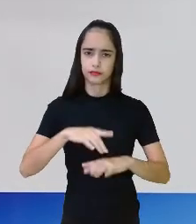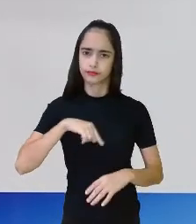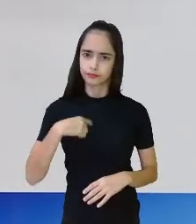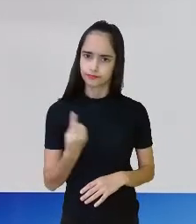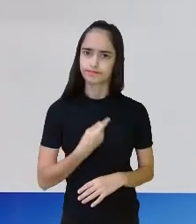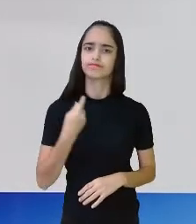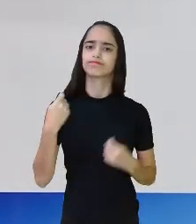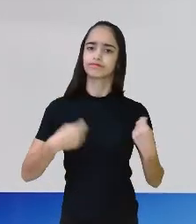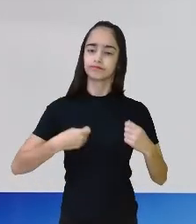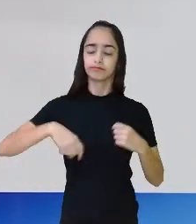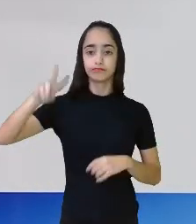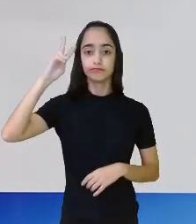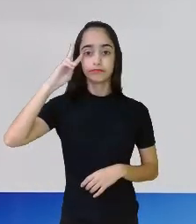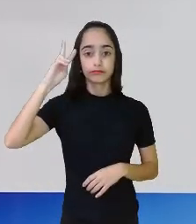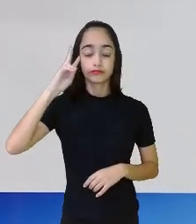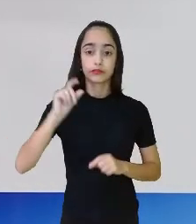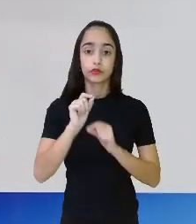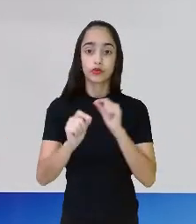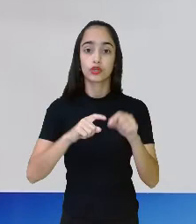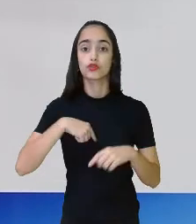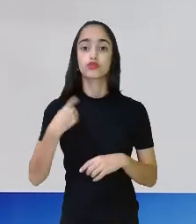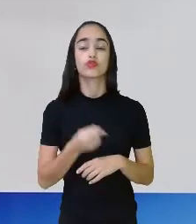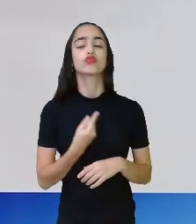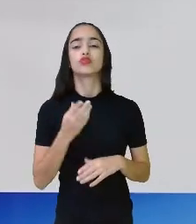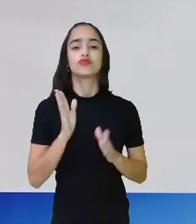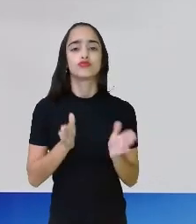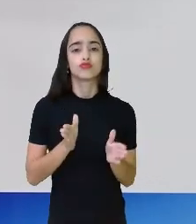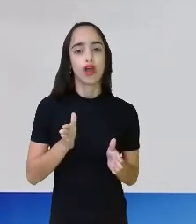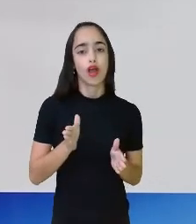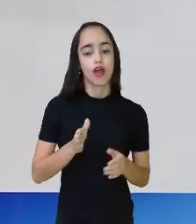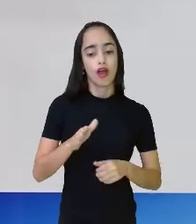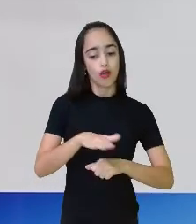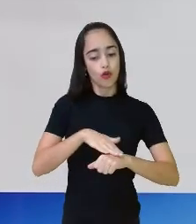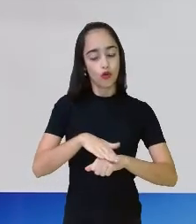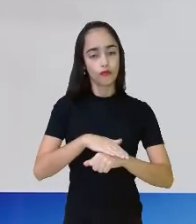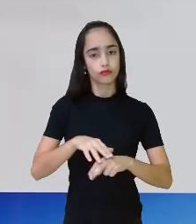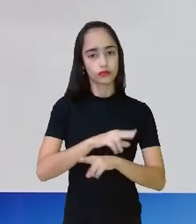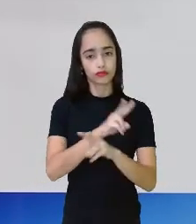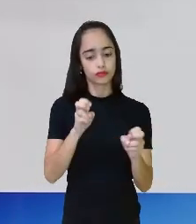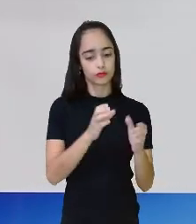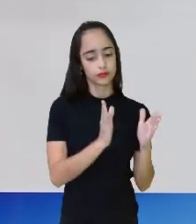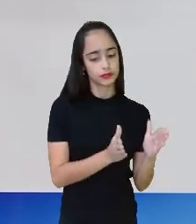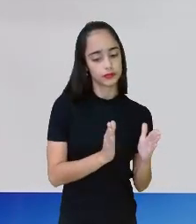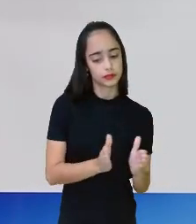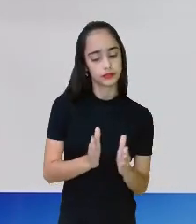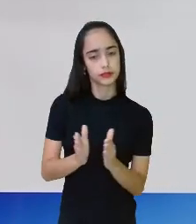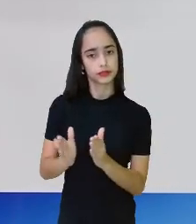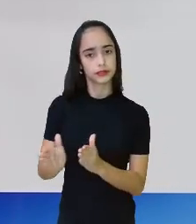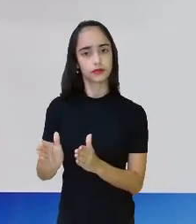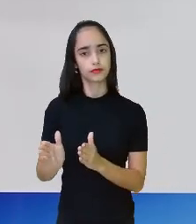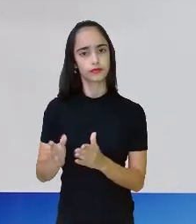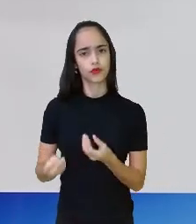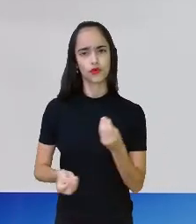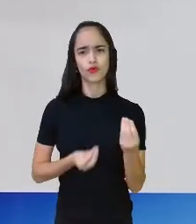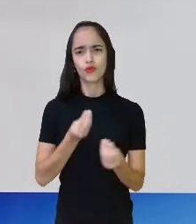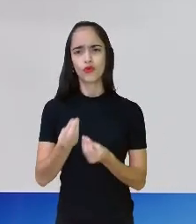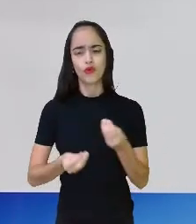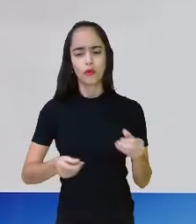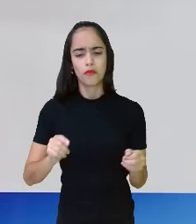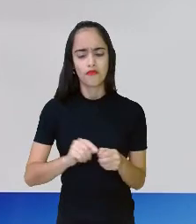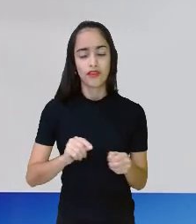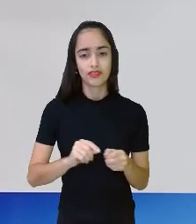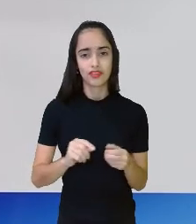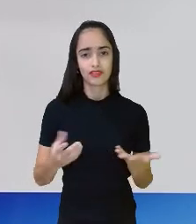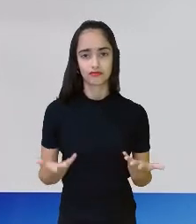um pouquinho do que a gente falou já de sequência, pensar na regularidade, qual é o padrão que a gente encontra ali naquela